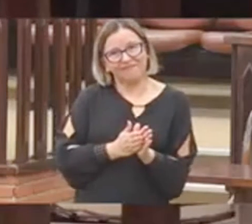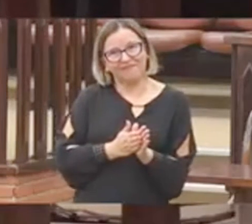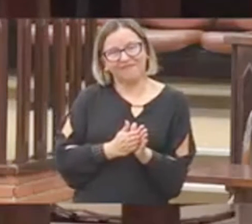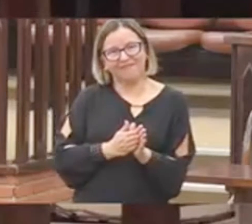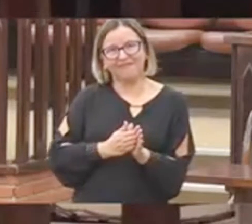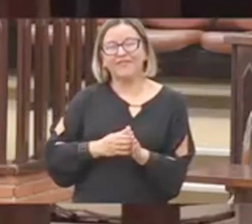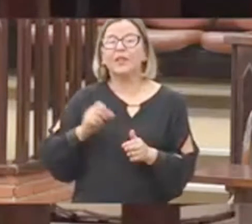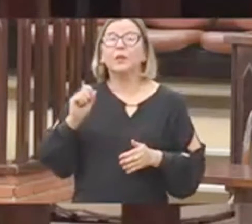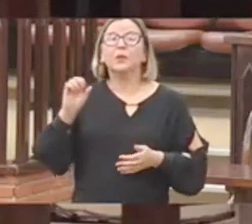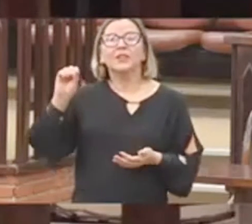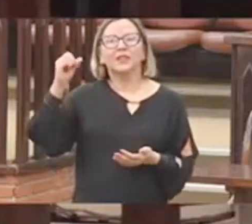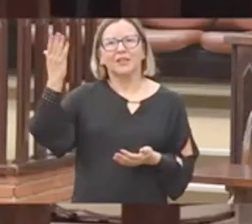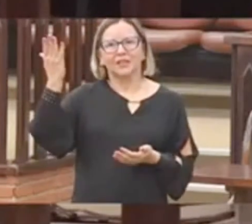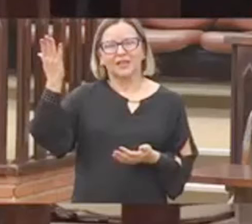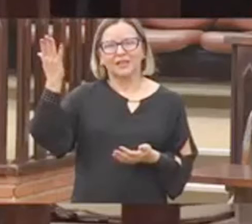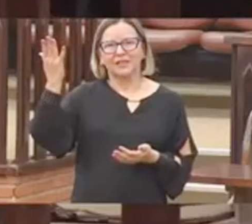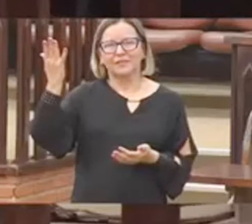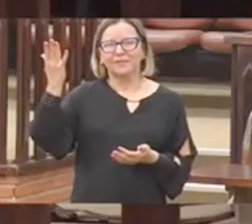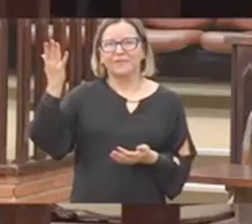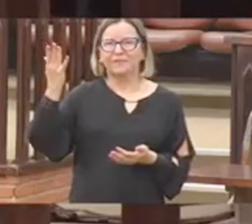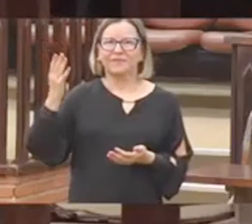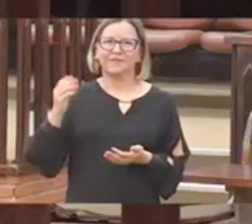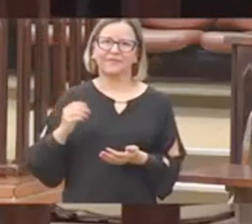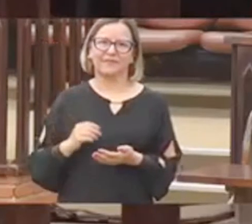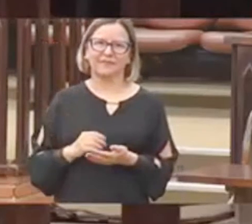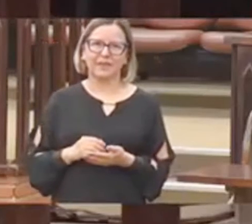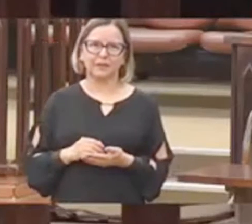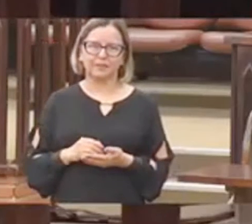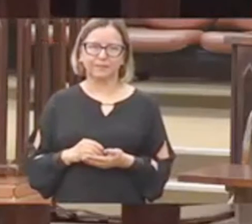O que está acontecendo?